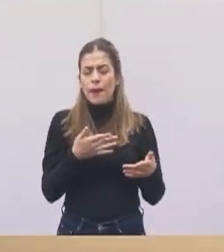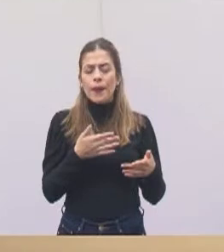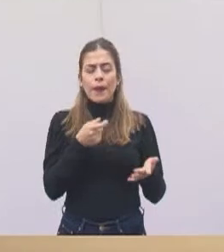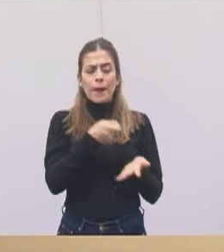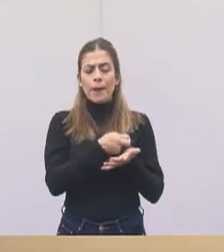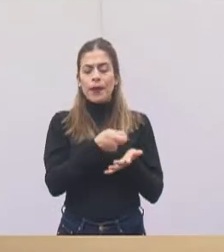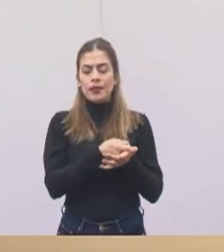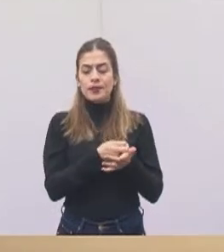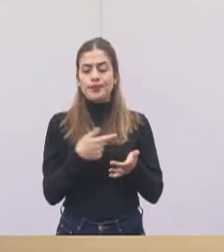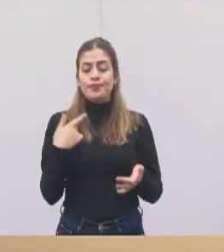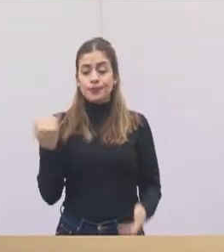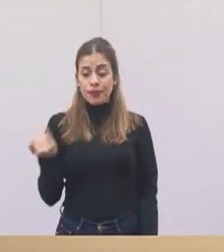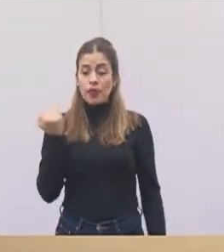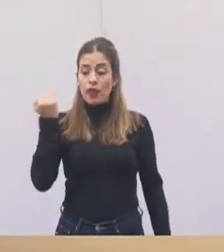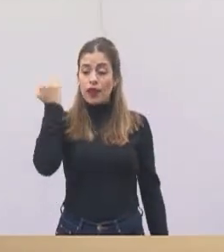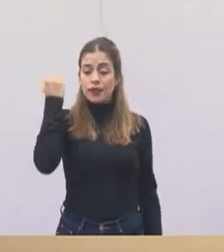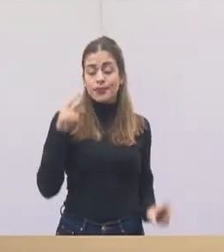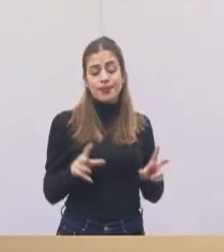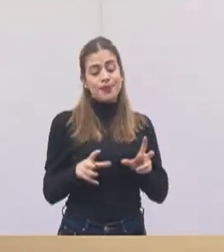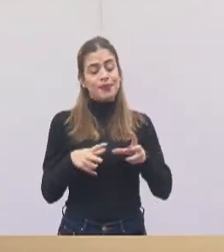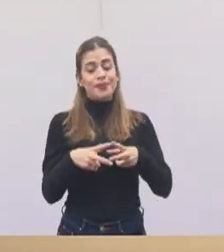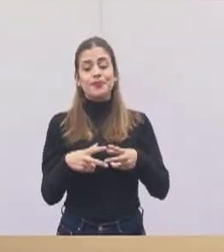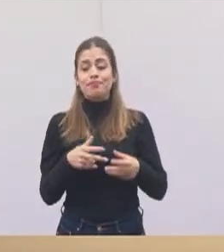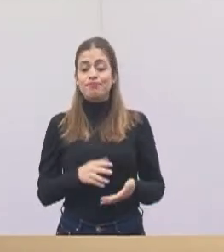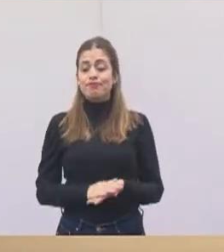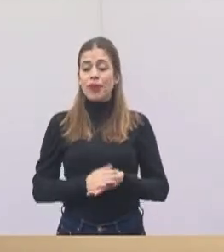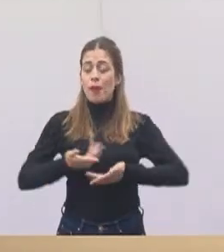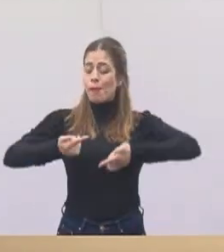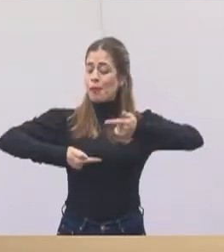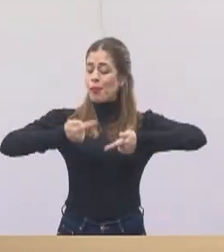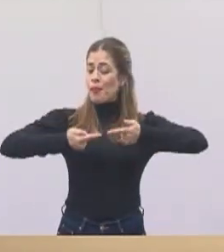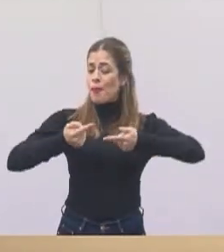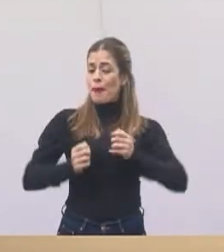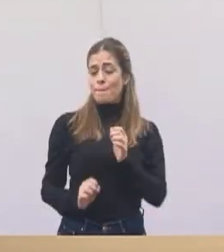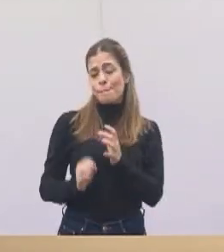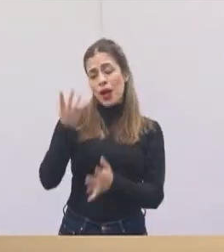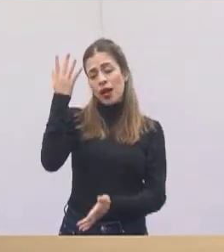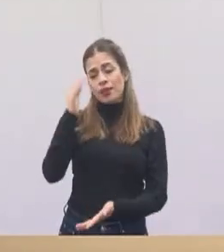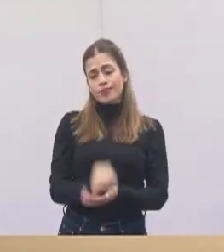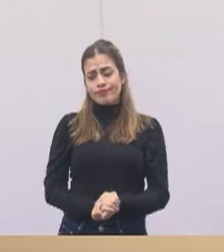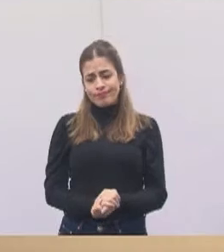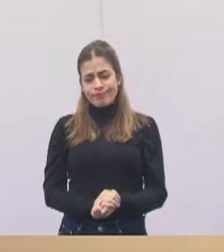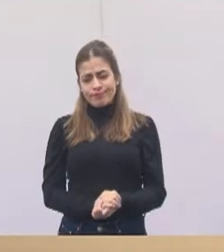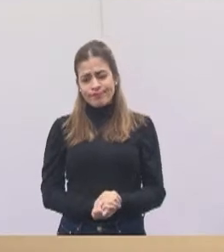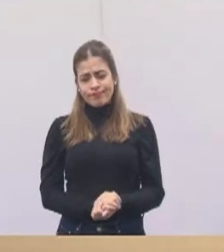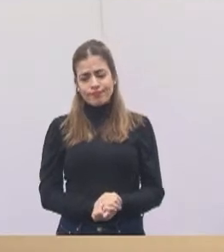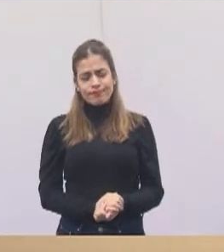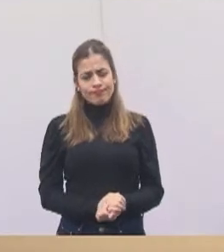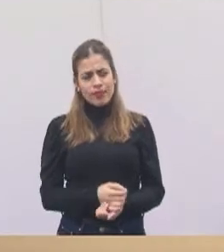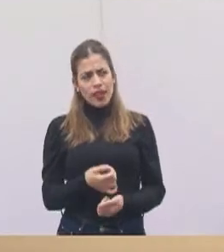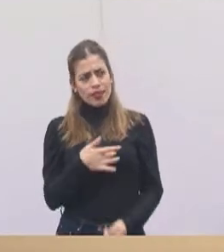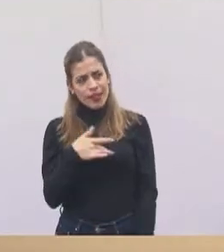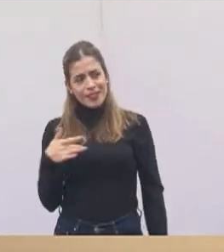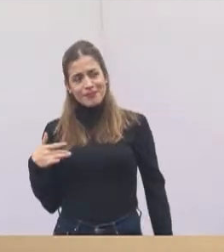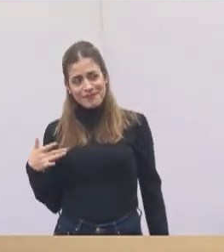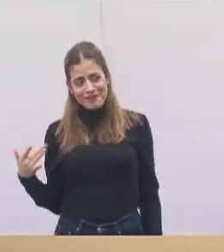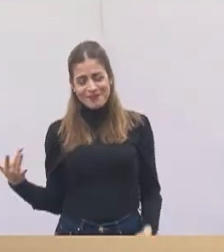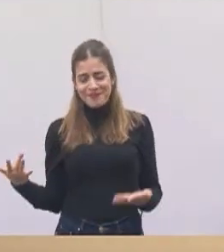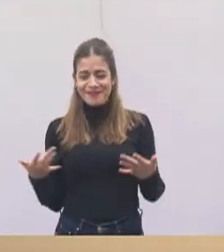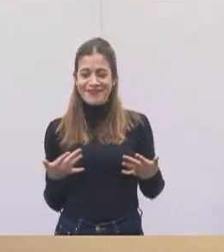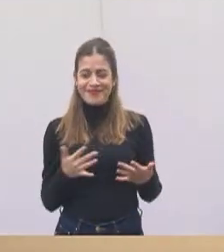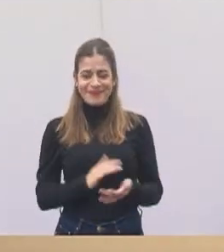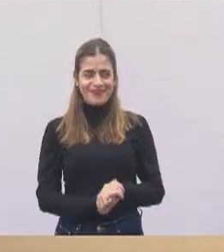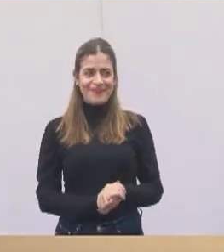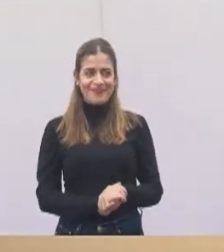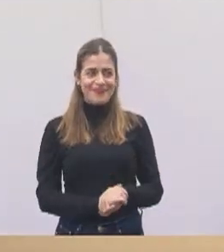sabemos que essa casa aqui é justamente para isso, para fazer o debate político, o debate saudável. Eu acho que é isso